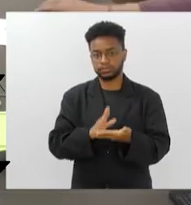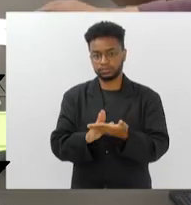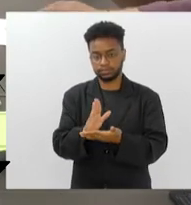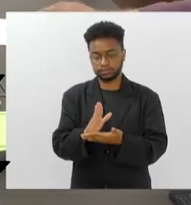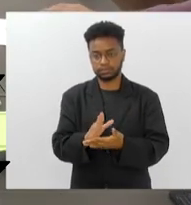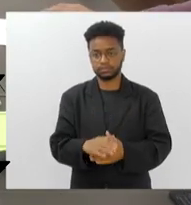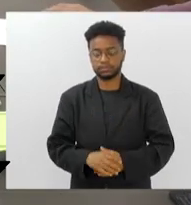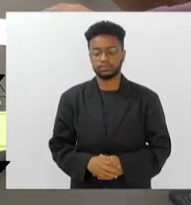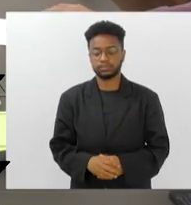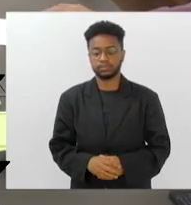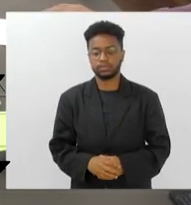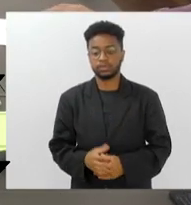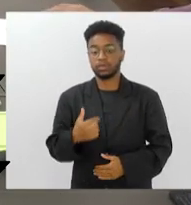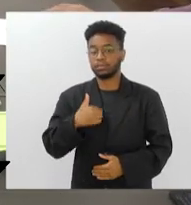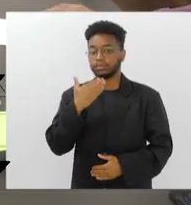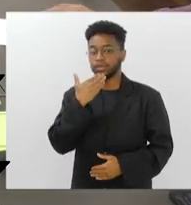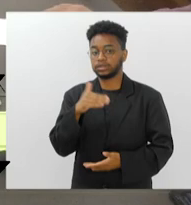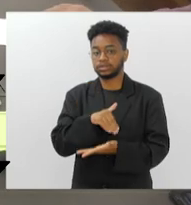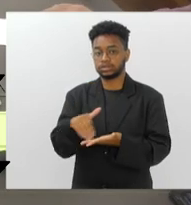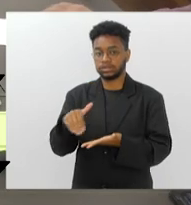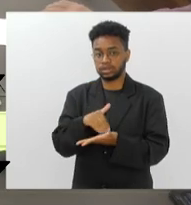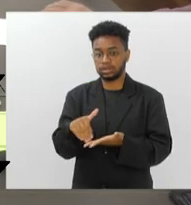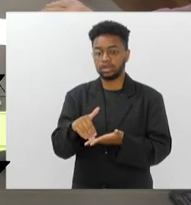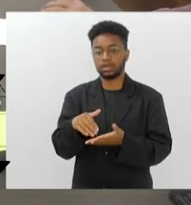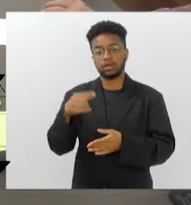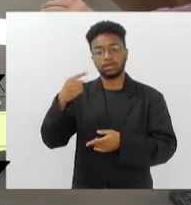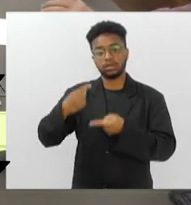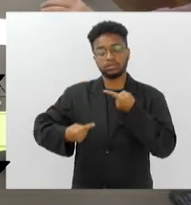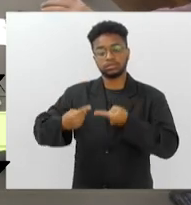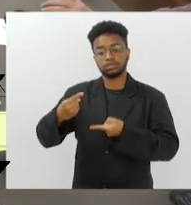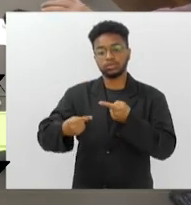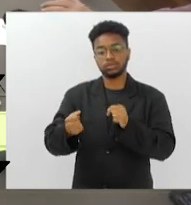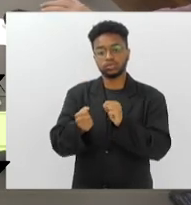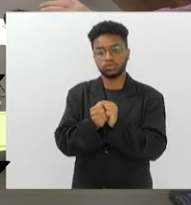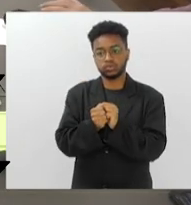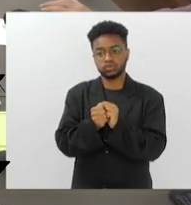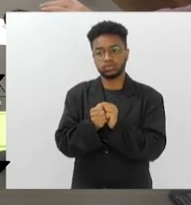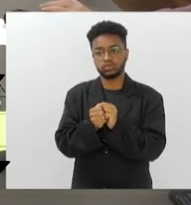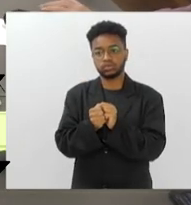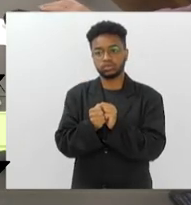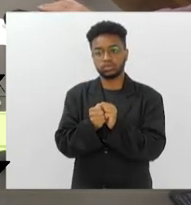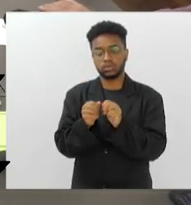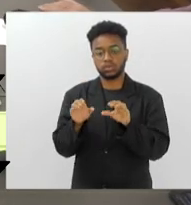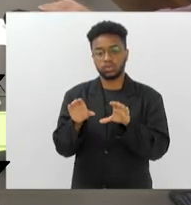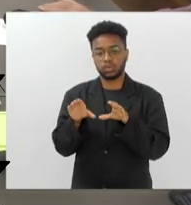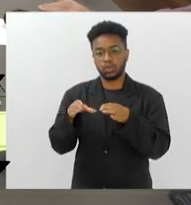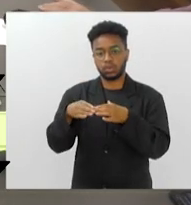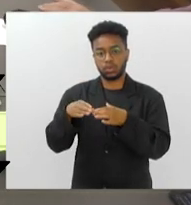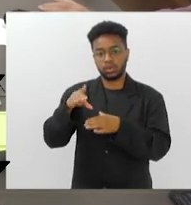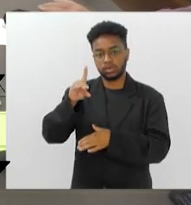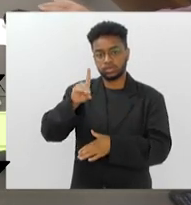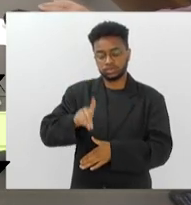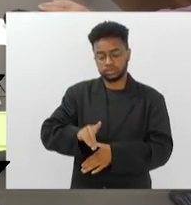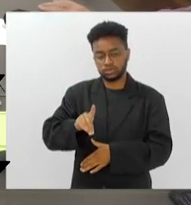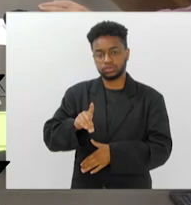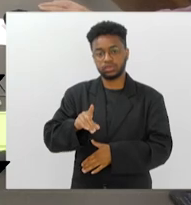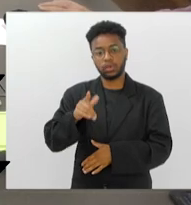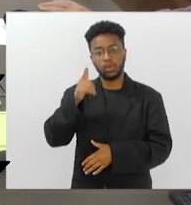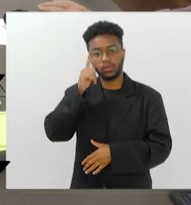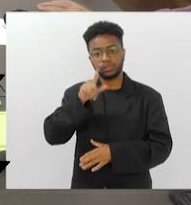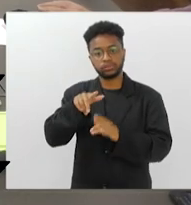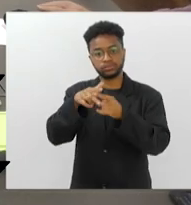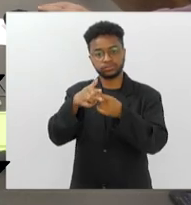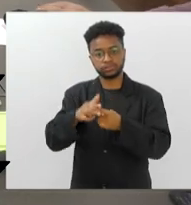aprovado pedir que a secretaria diligencie junto à mesa à mesa diretora para que possa fazer a